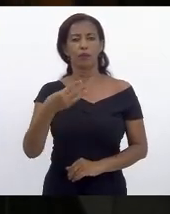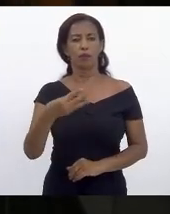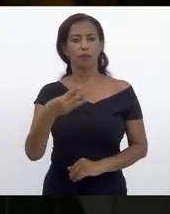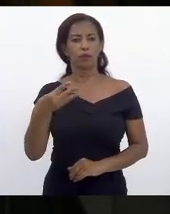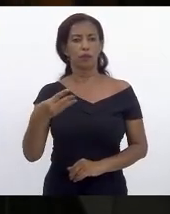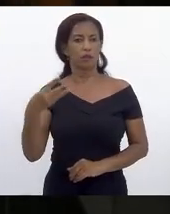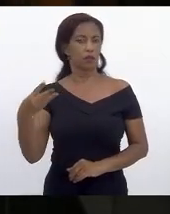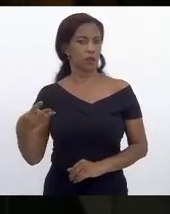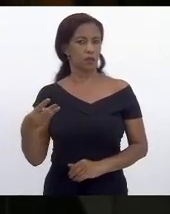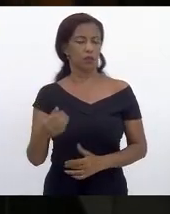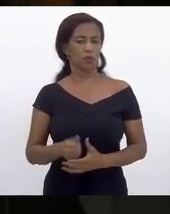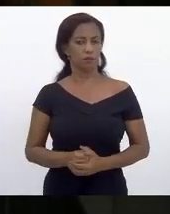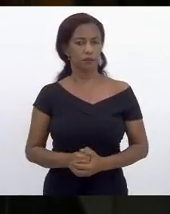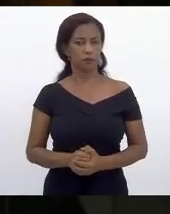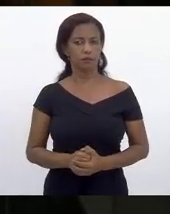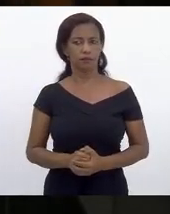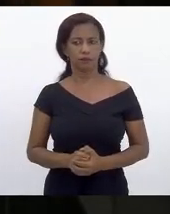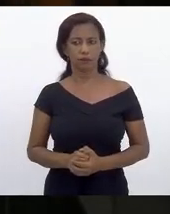1333,